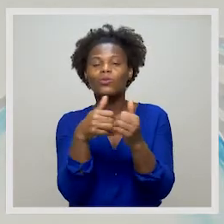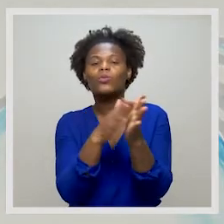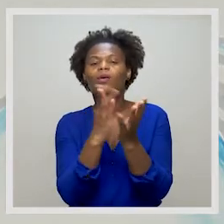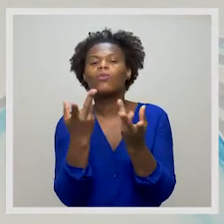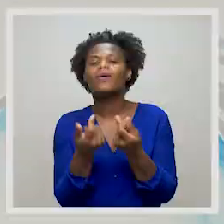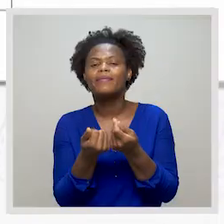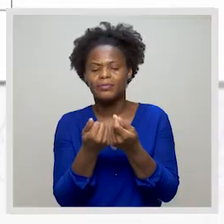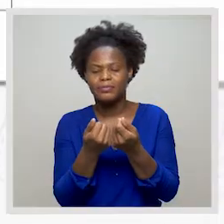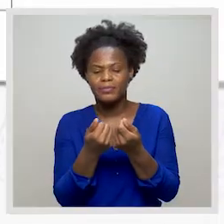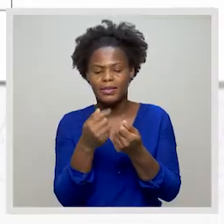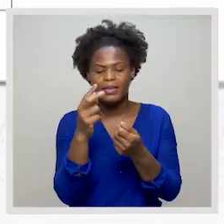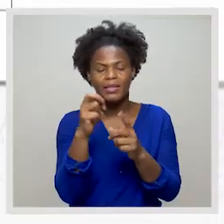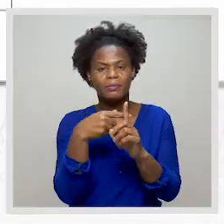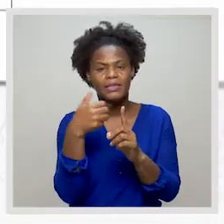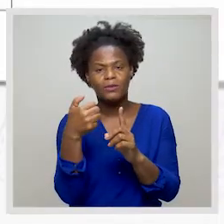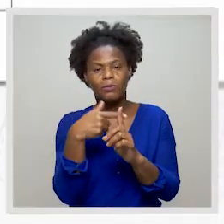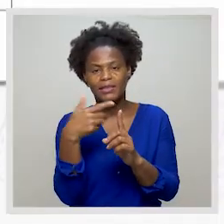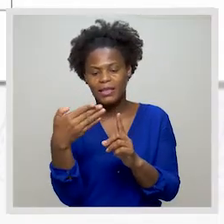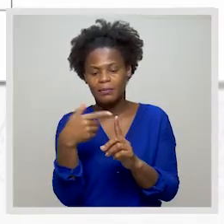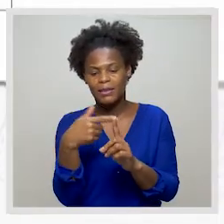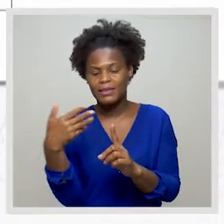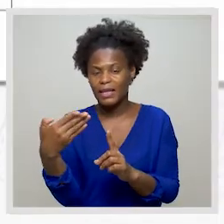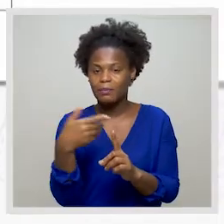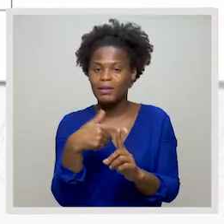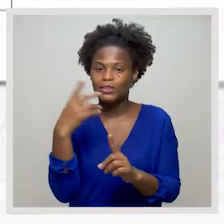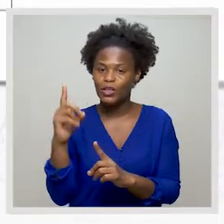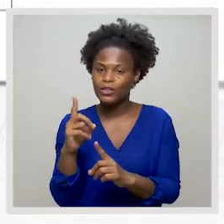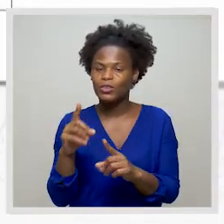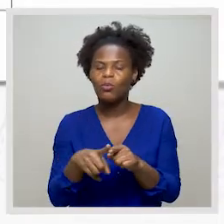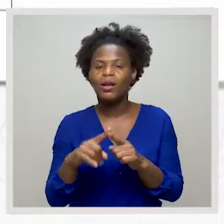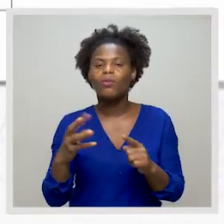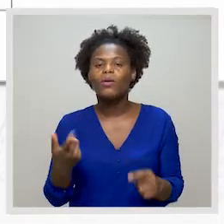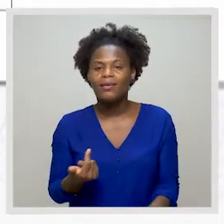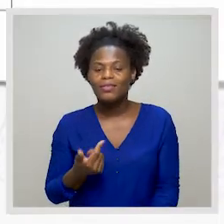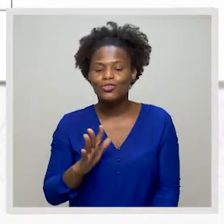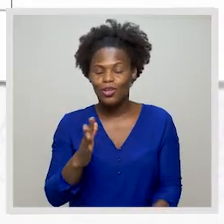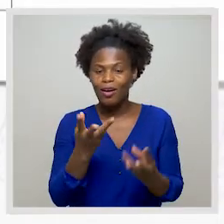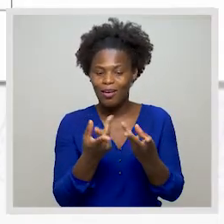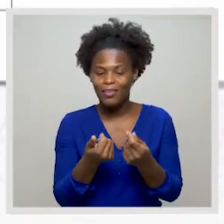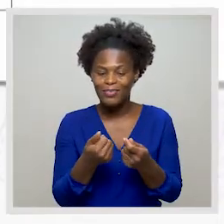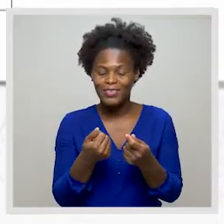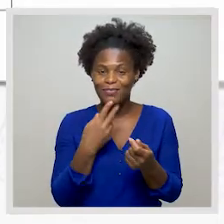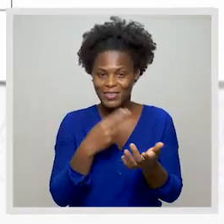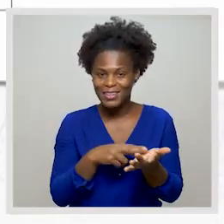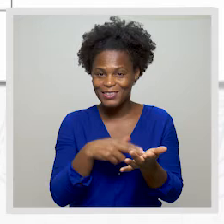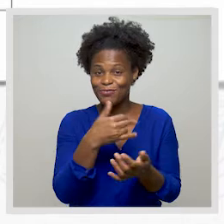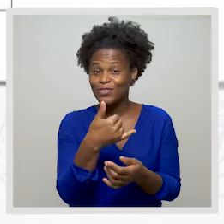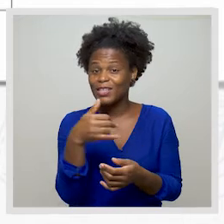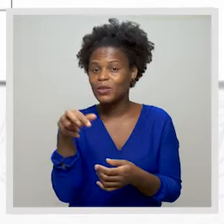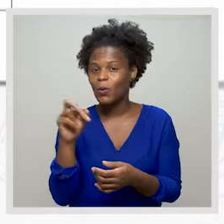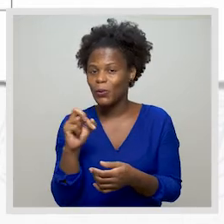de dados. 3 mais 5 mais 7 mais 7 mais 6 dá igual a... Já fizeram a conta, não é verdade?